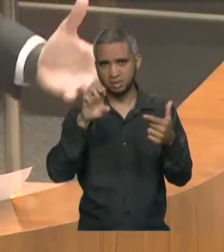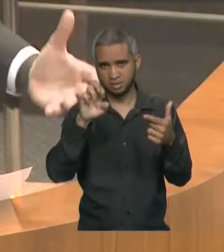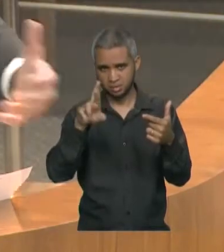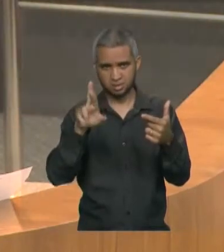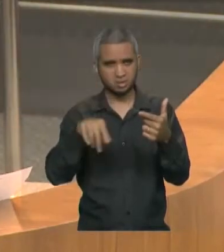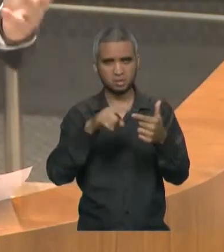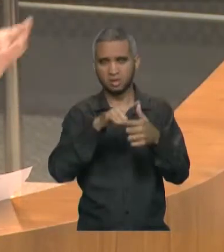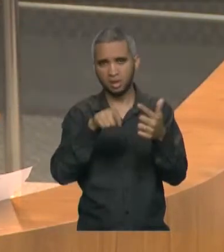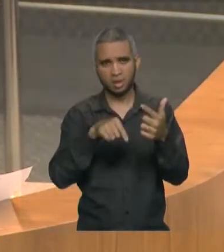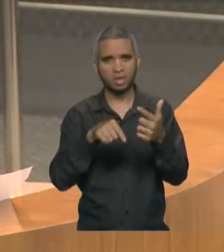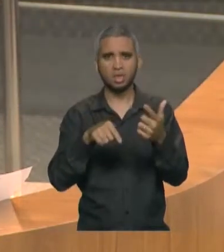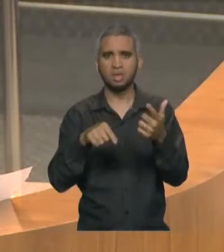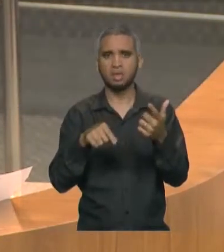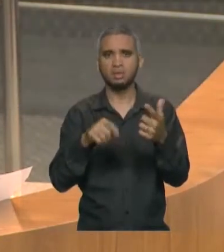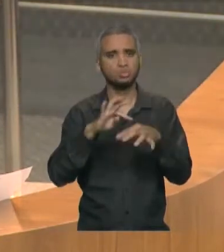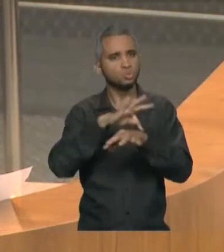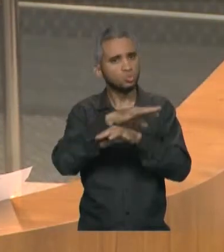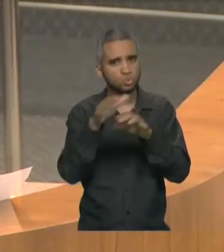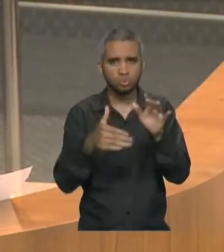combater o câncer de uma forma geral.